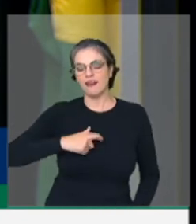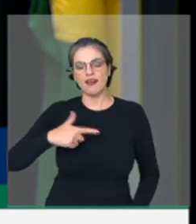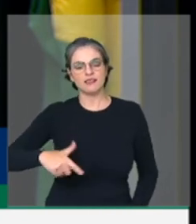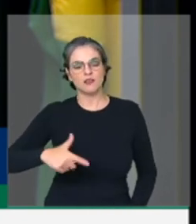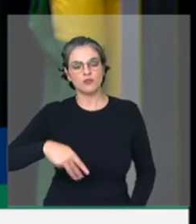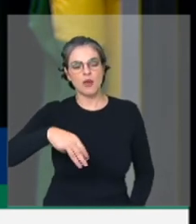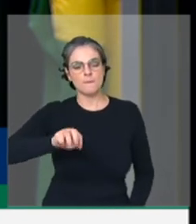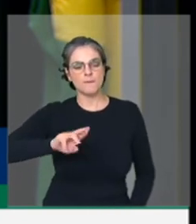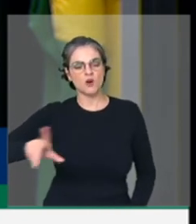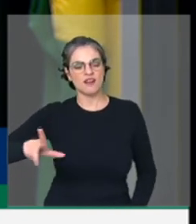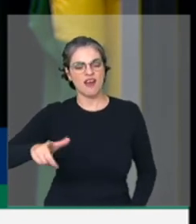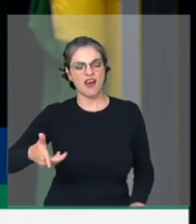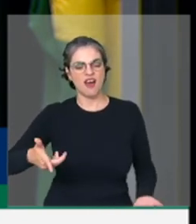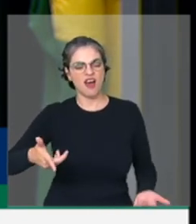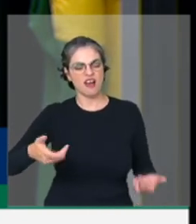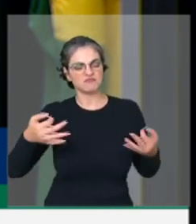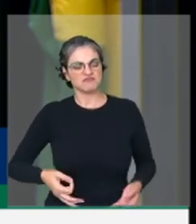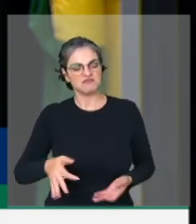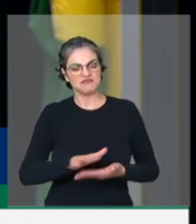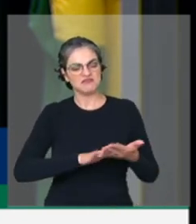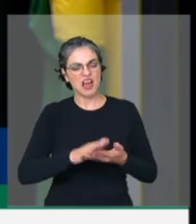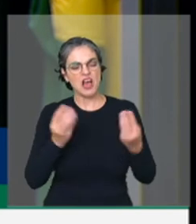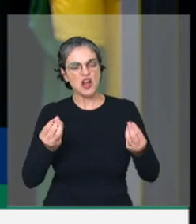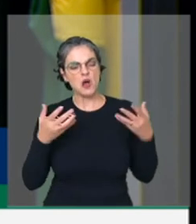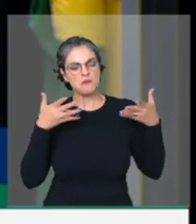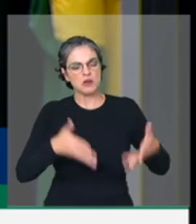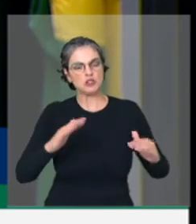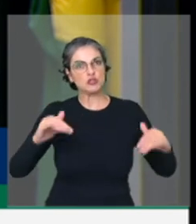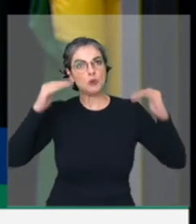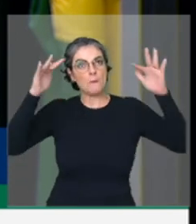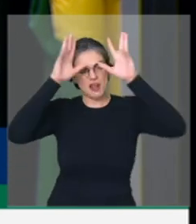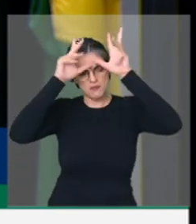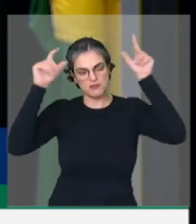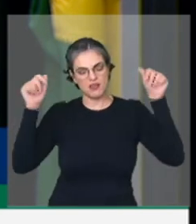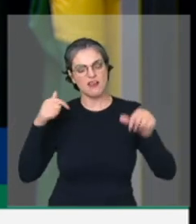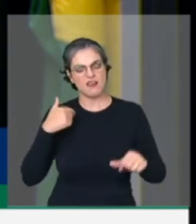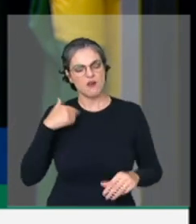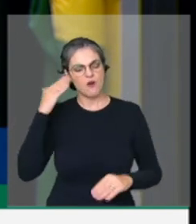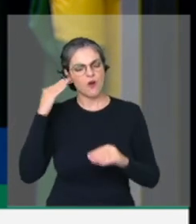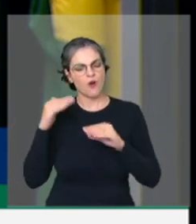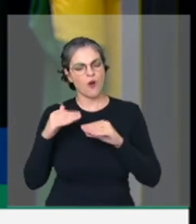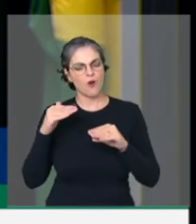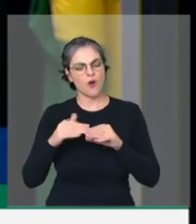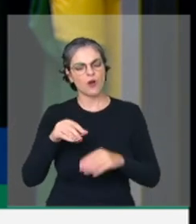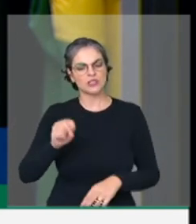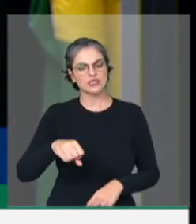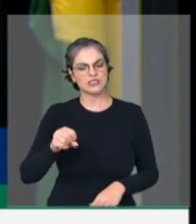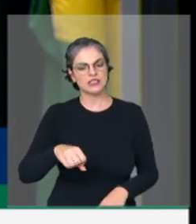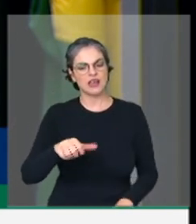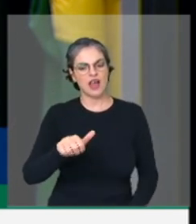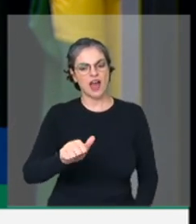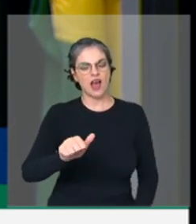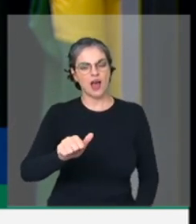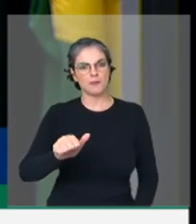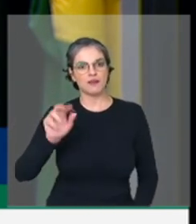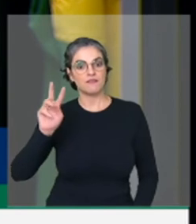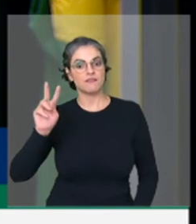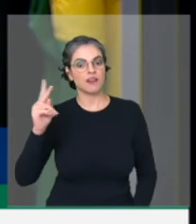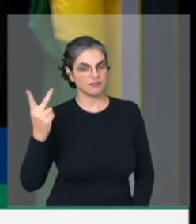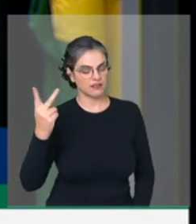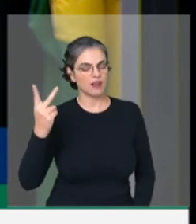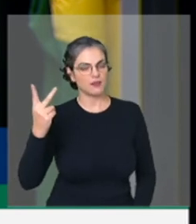moral para poder estar na Suprema Corte. Eu concordo plenamente com Abraham Weintraub quando ele